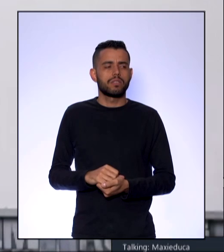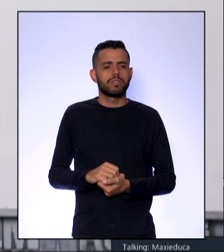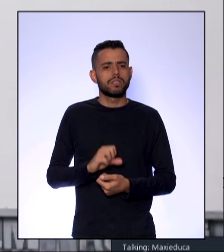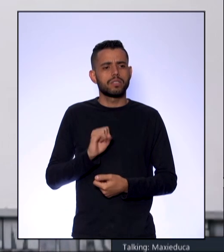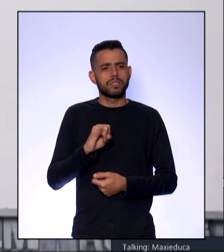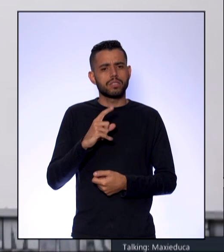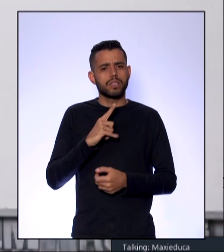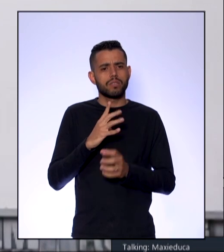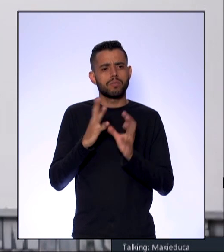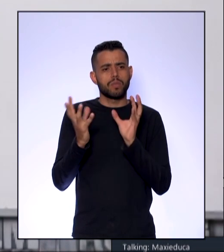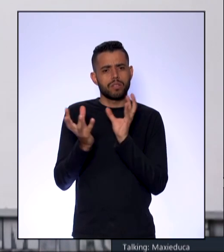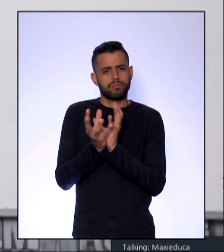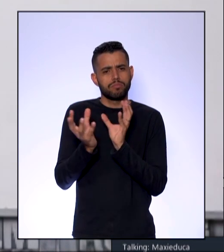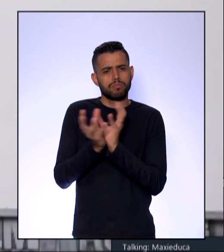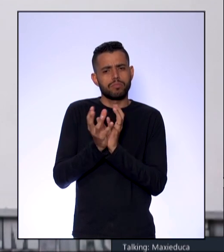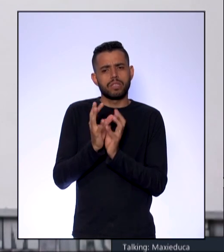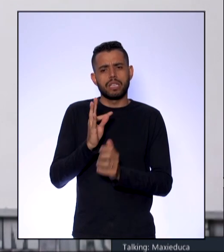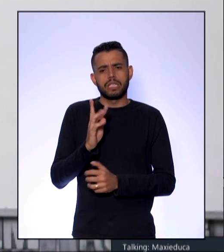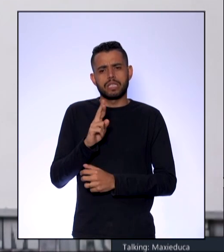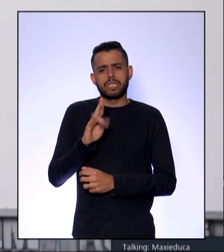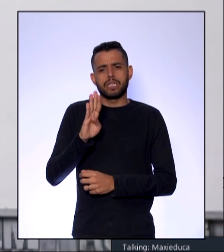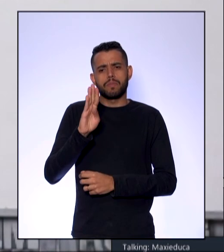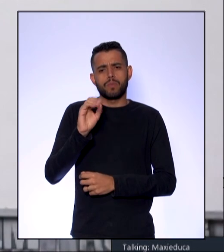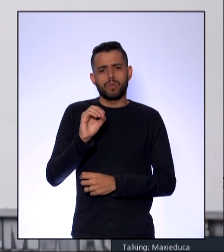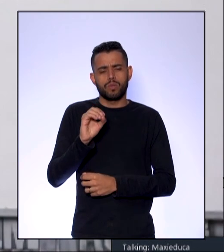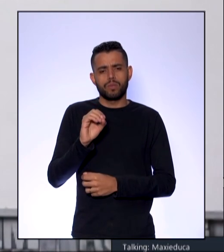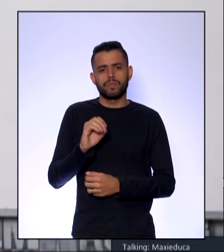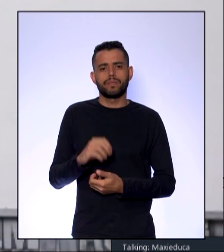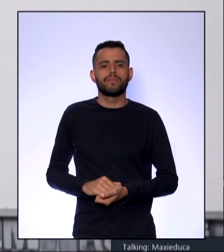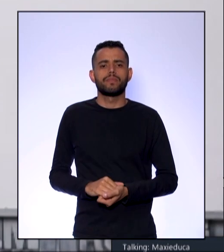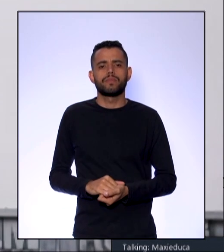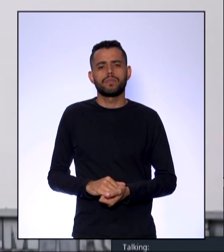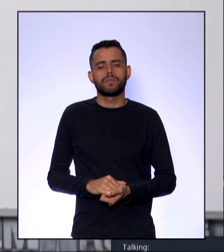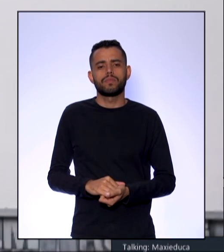uma tribo, eu tenho aqui,